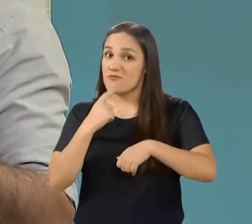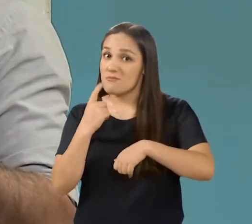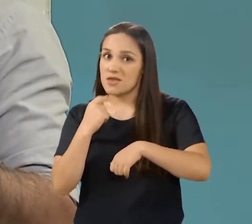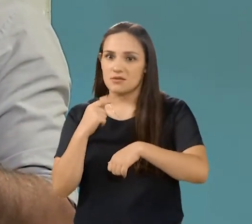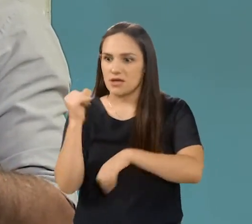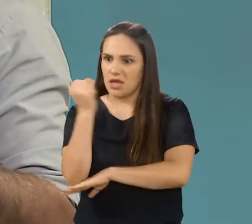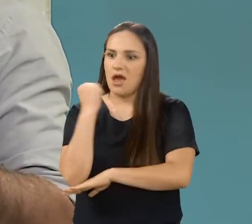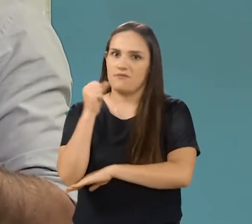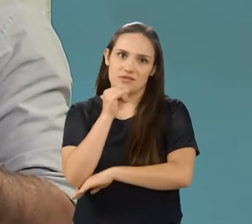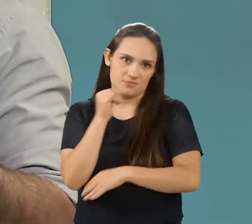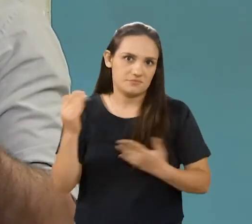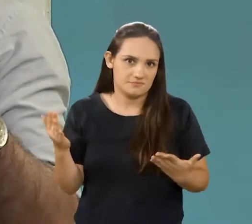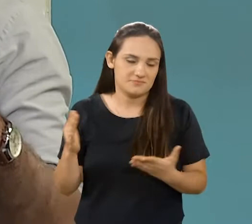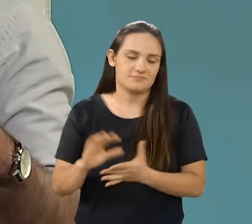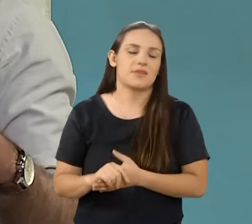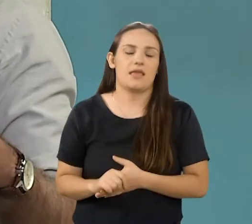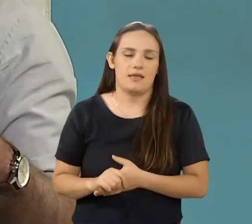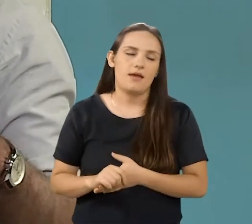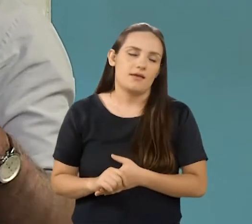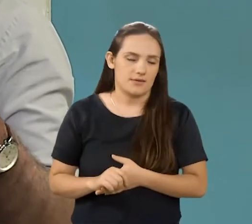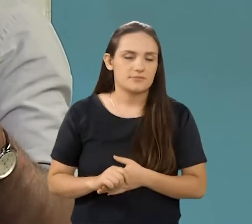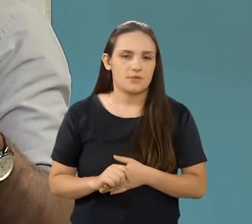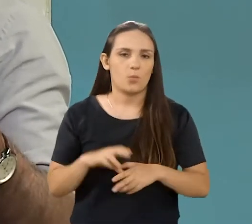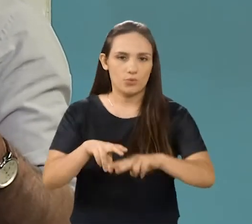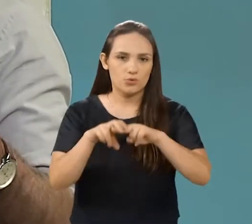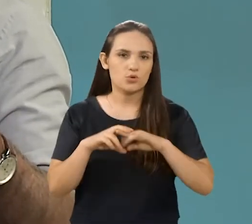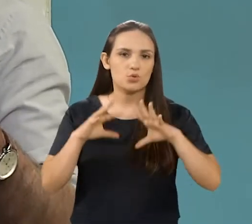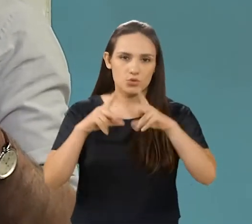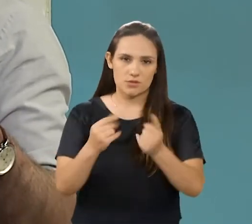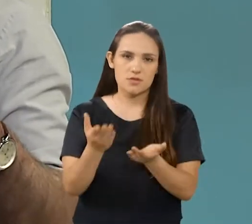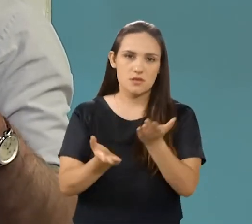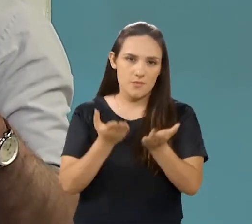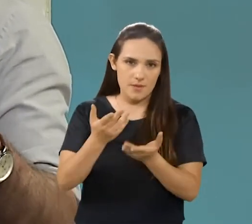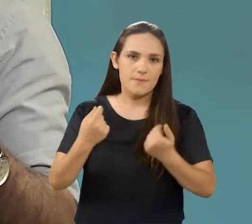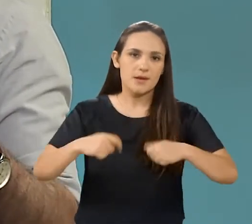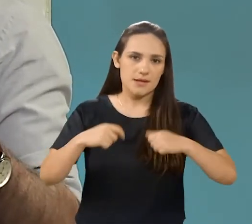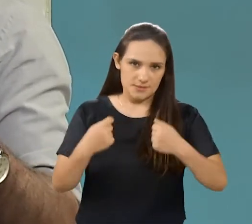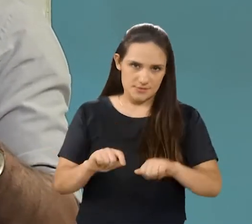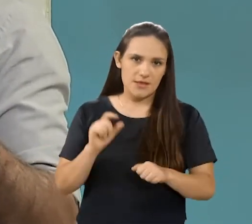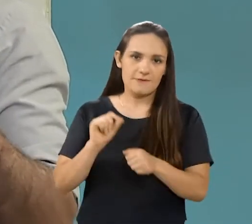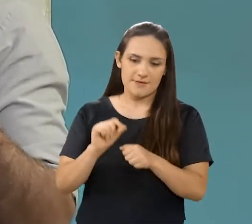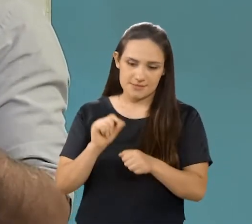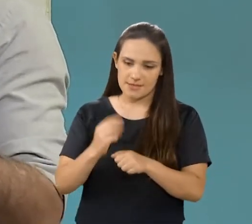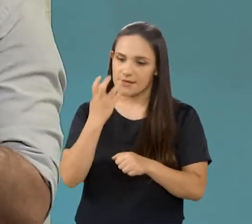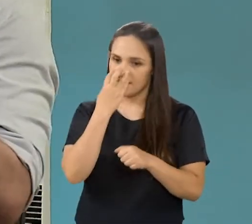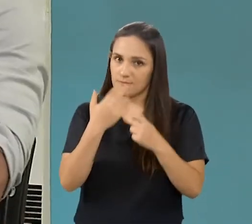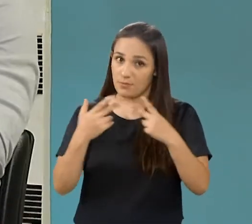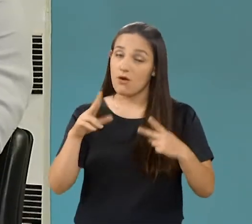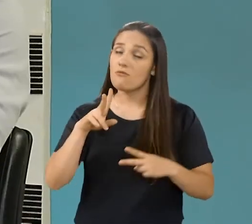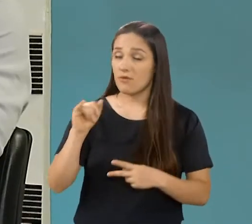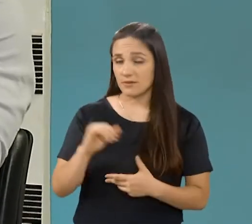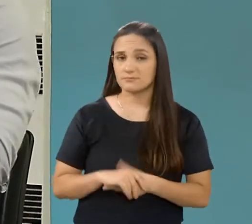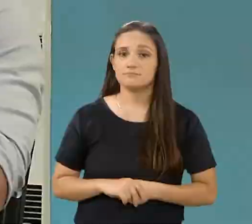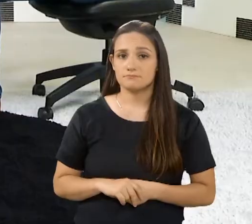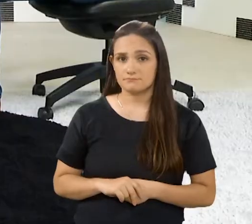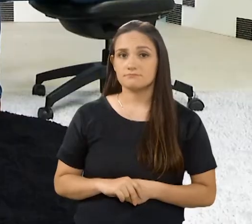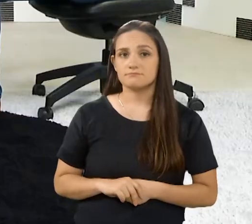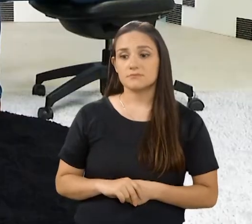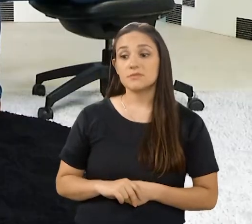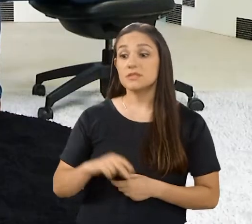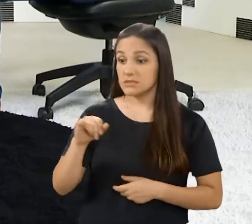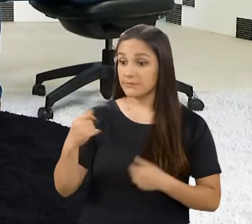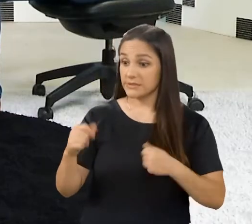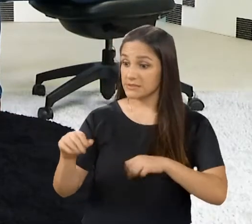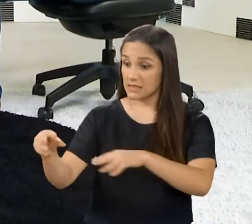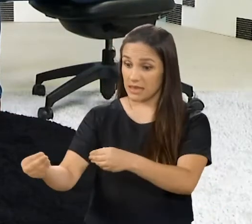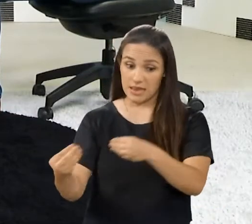e aí todos os cuidados necessários que for para a gente adotar ali nesse animal vai ser feito, inclusive a transferência dele aqui para o